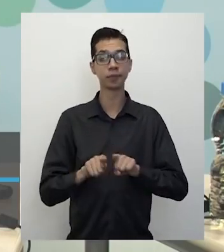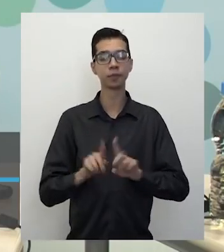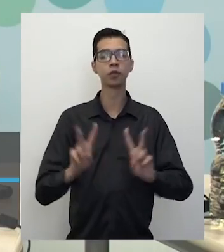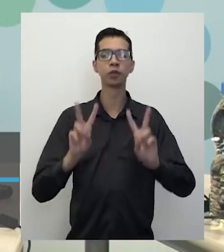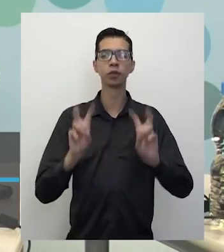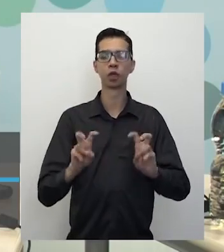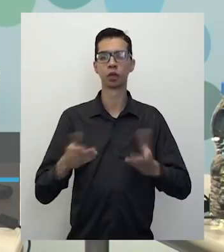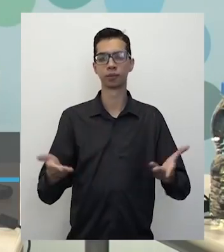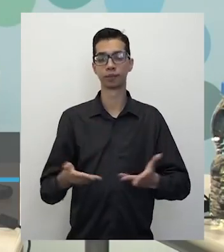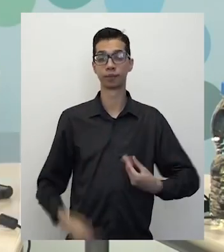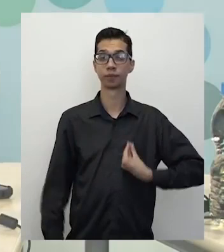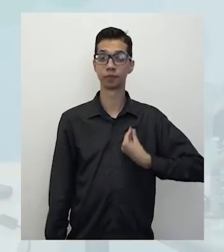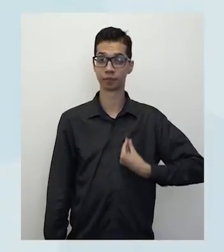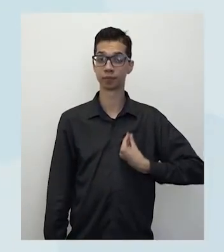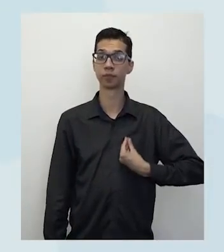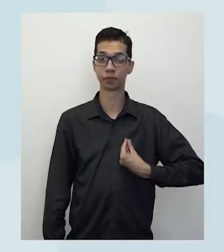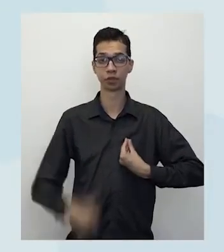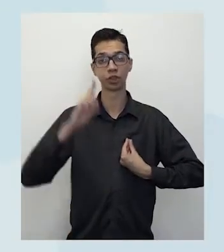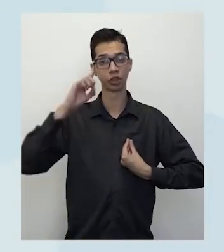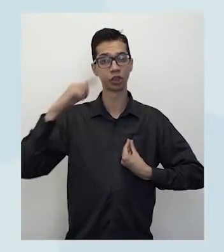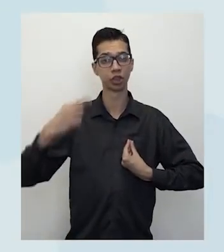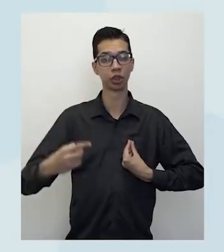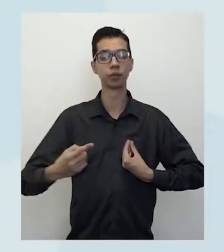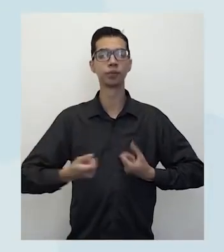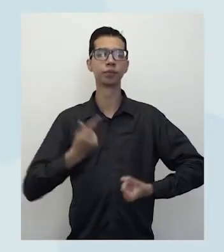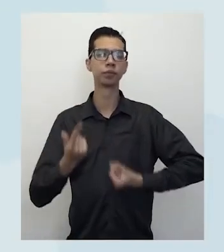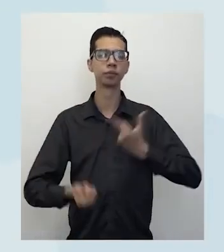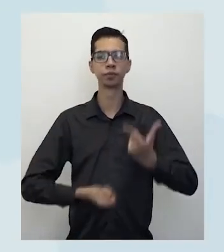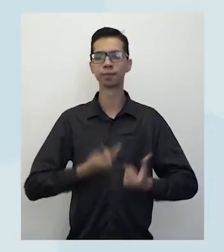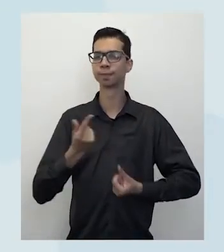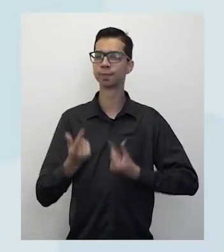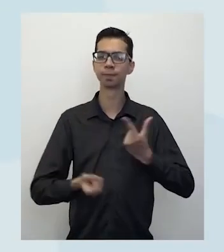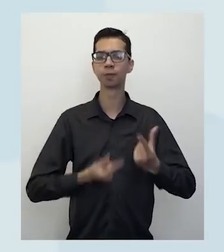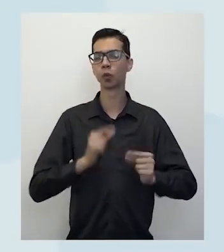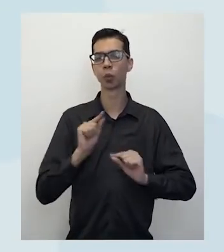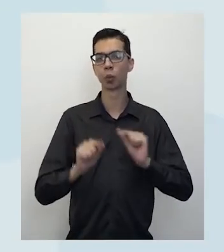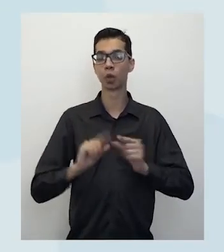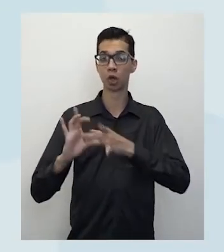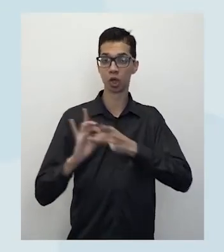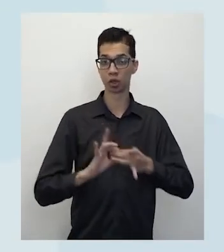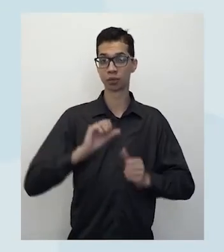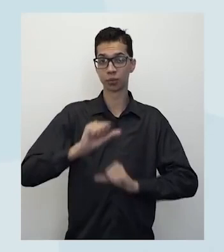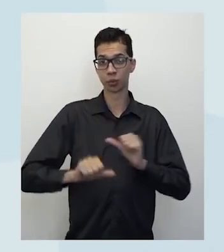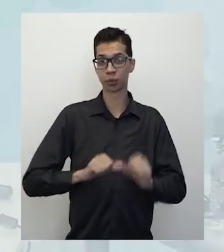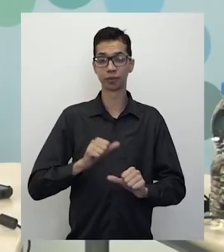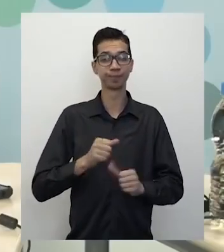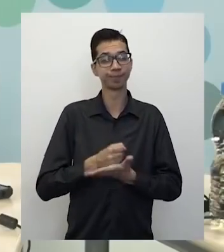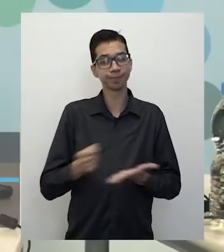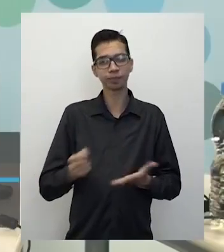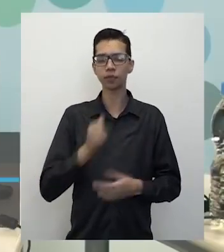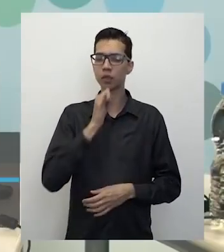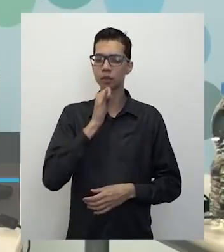temas atuais do cotidiano, algumas vezes perde a validade se o contexto mudar, que é o que a Andréia falou. Se não for